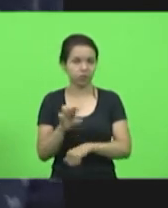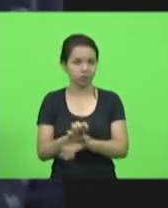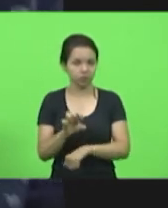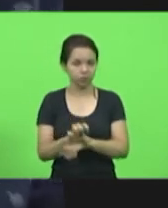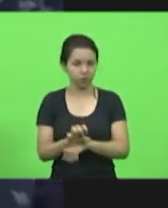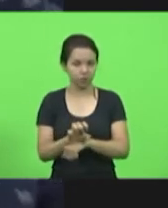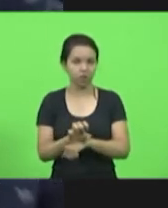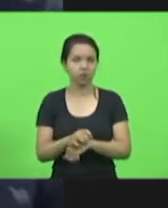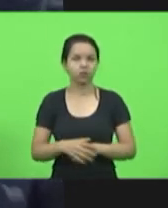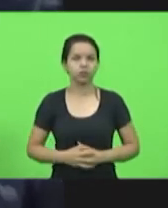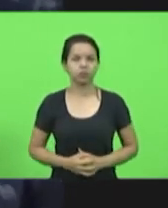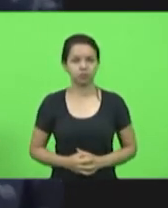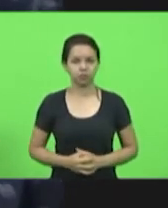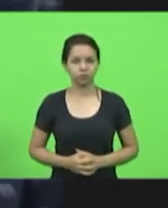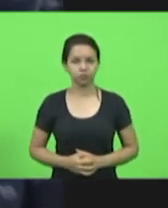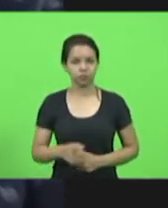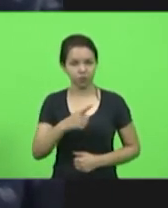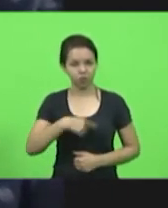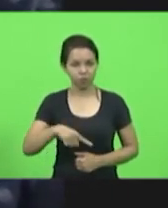tanto quanto